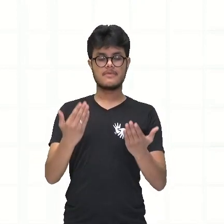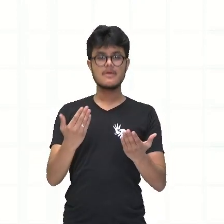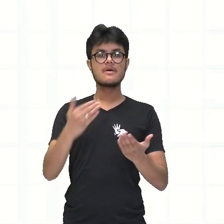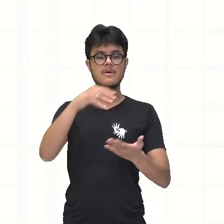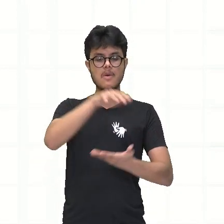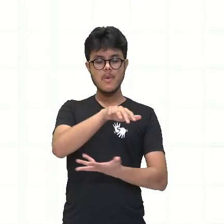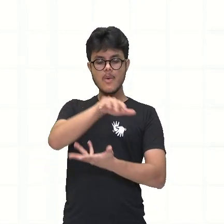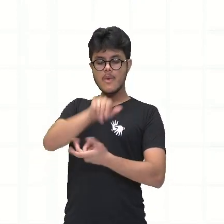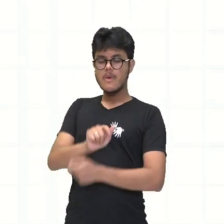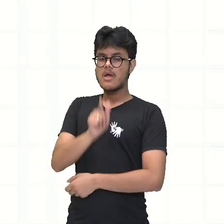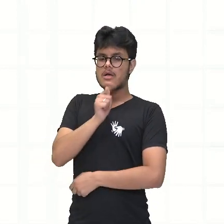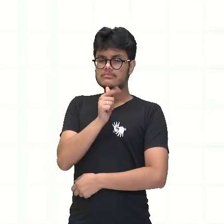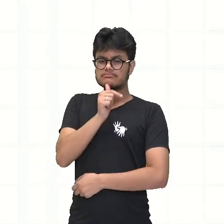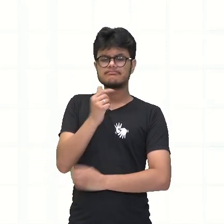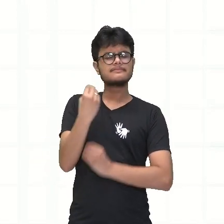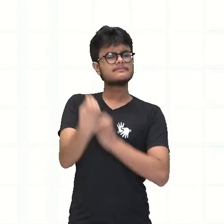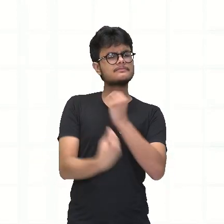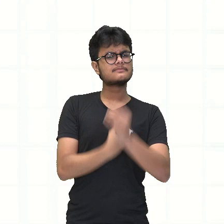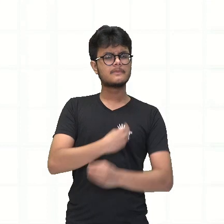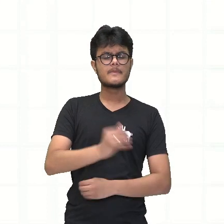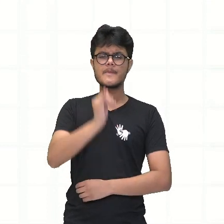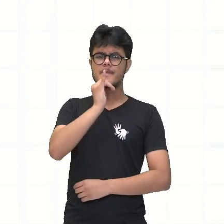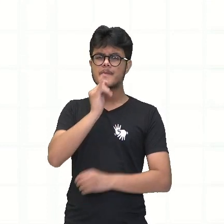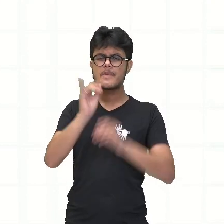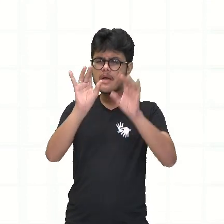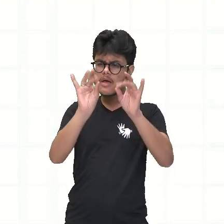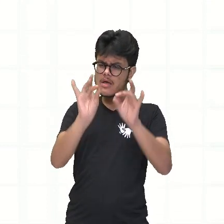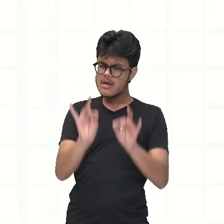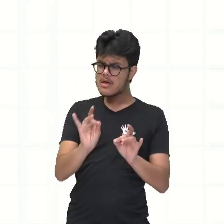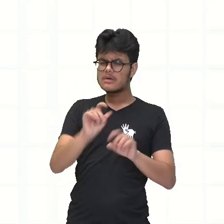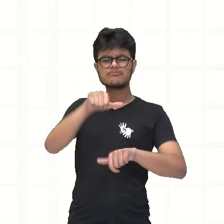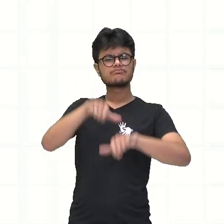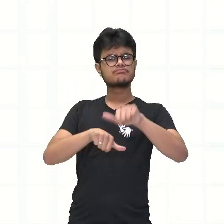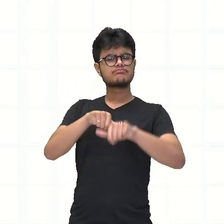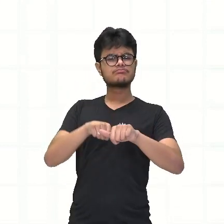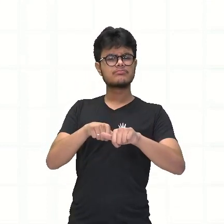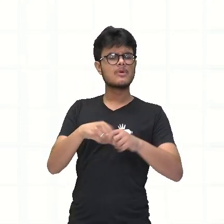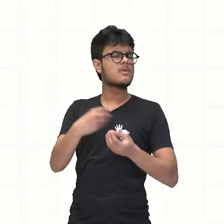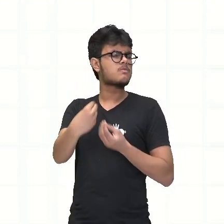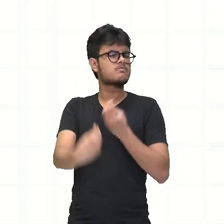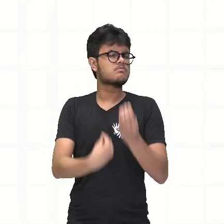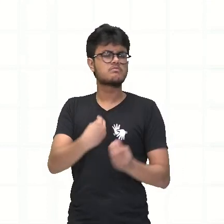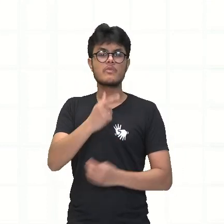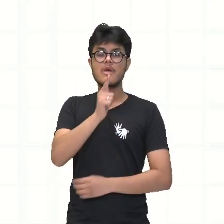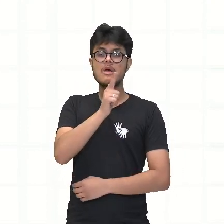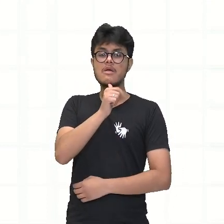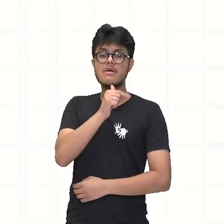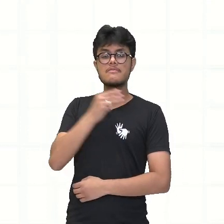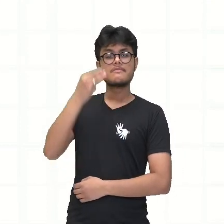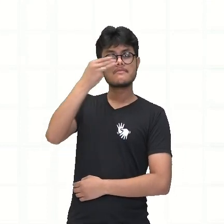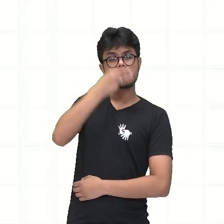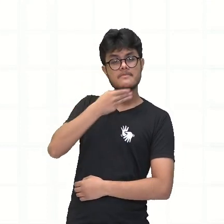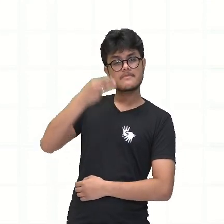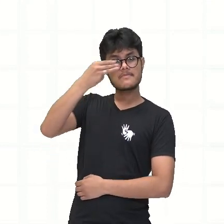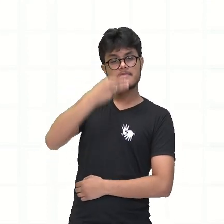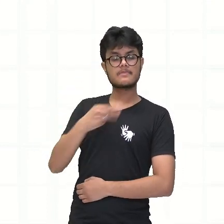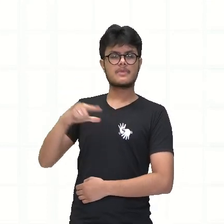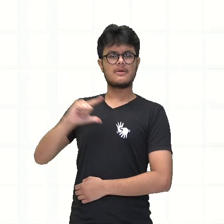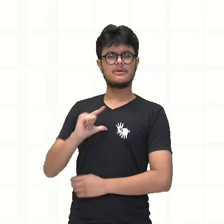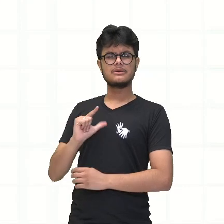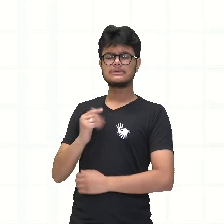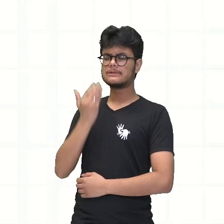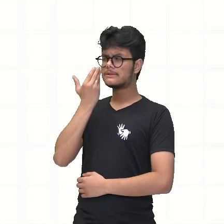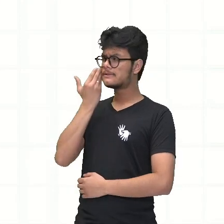planeta Terra, quando nós detalhamos essa água doce, quando nós detalhamos aí um pouco